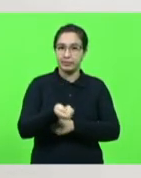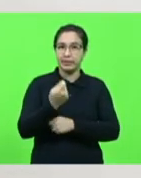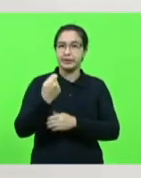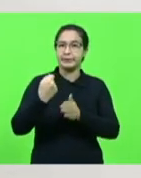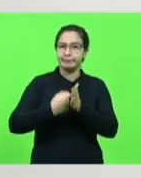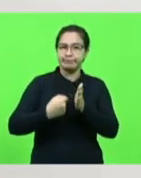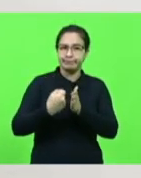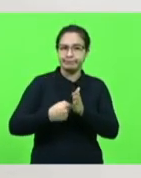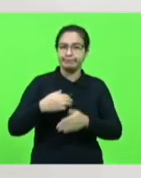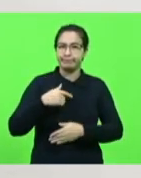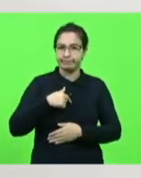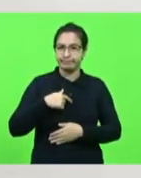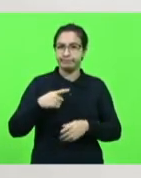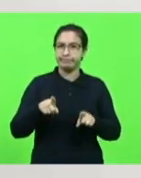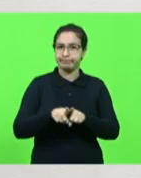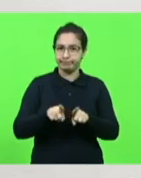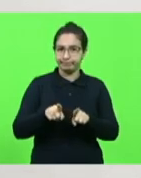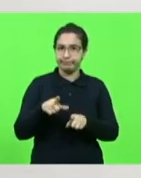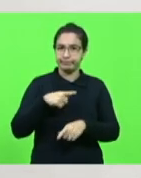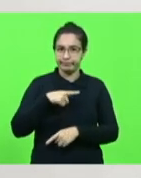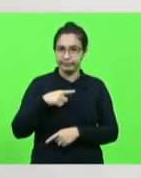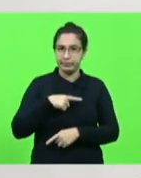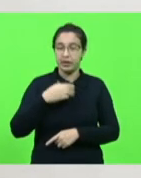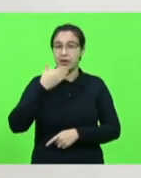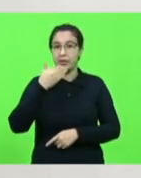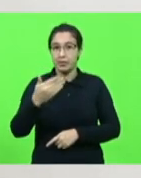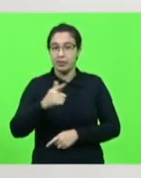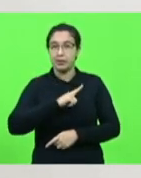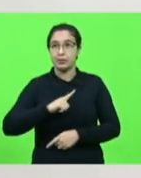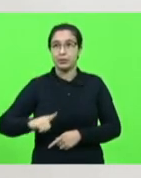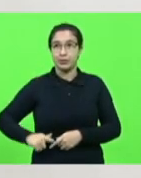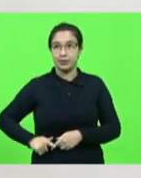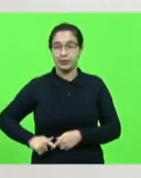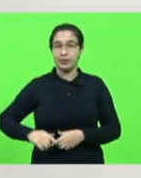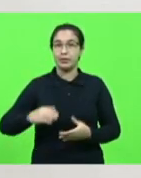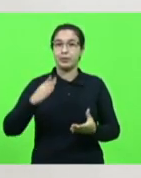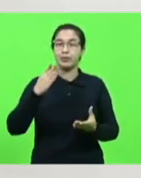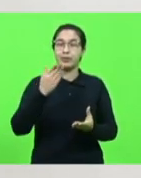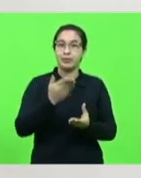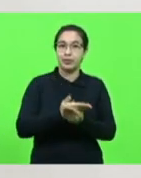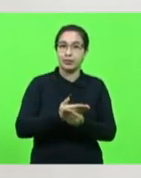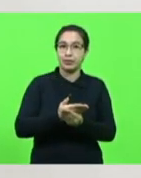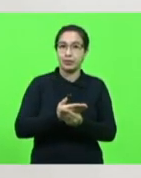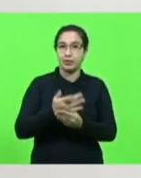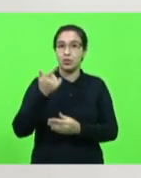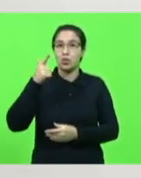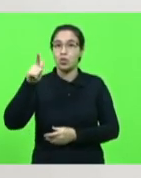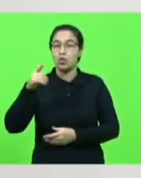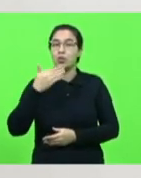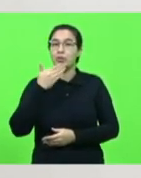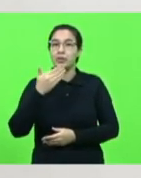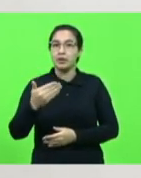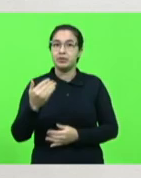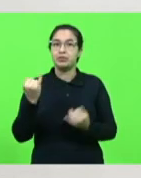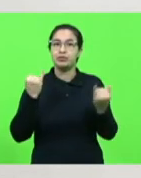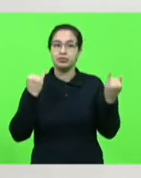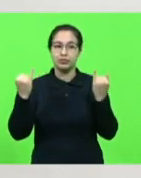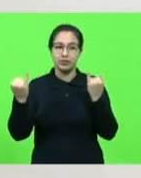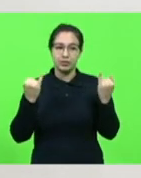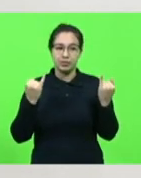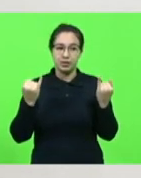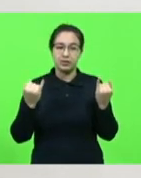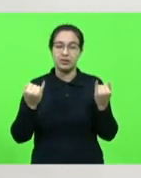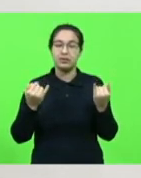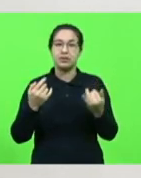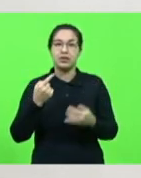vezes eu pressiono aqui o governo, eu peço. Então, eu estou protocolando hoje mais um pedido de informação, porque, a princípio, pelo que a